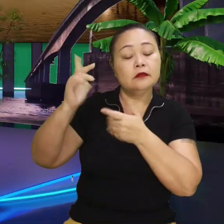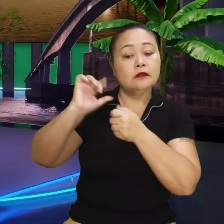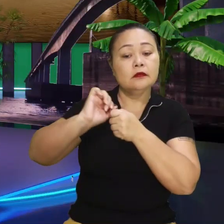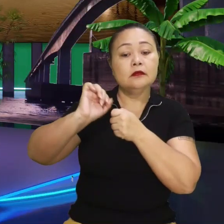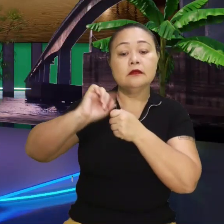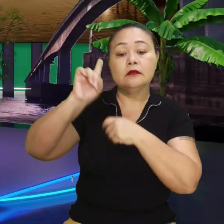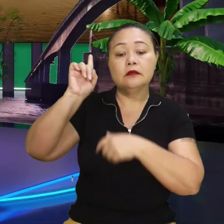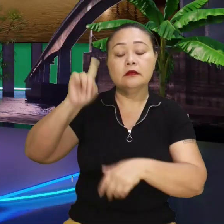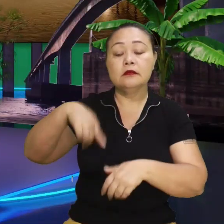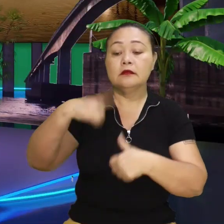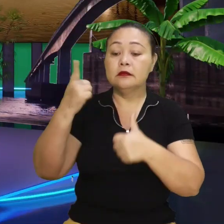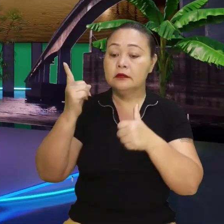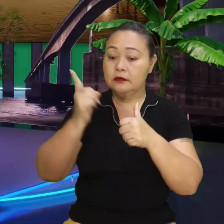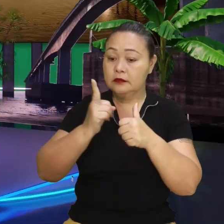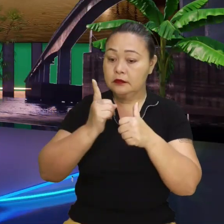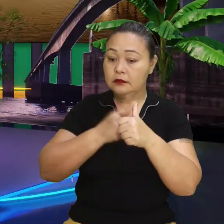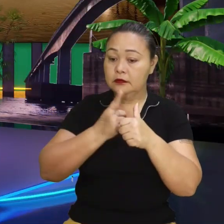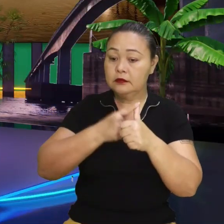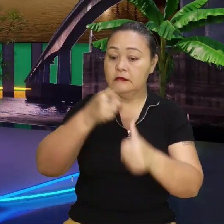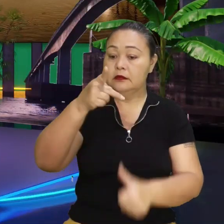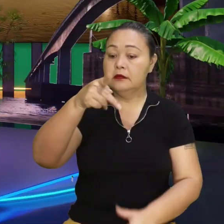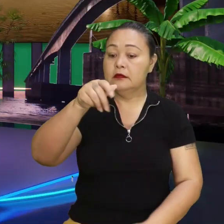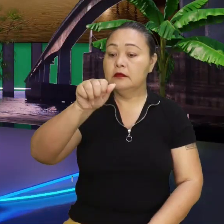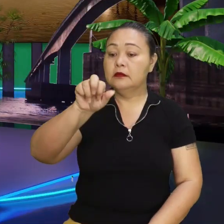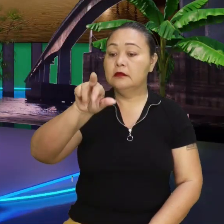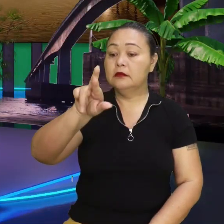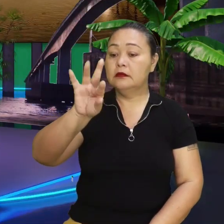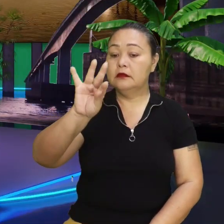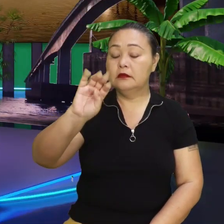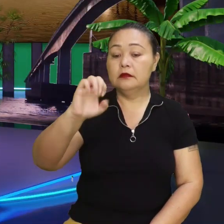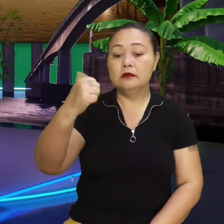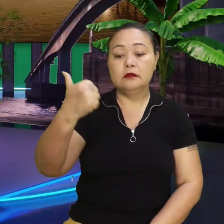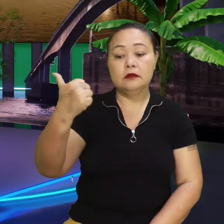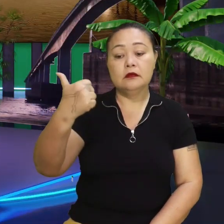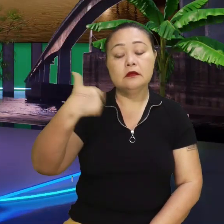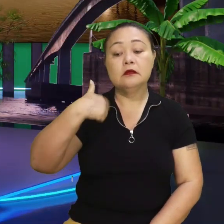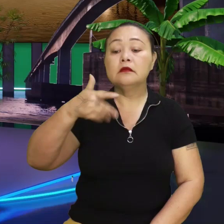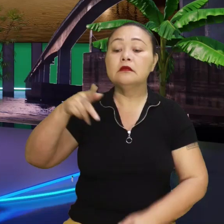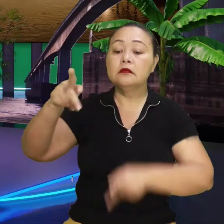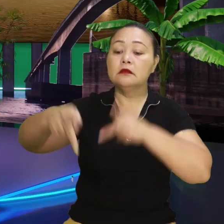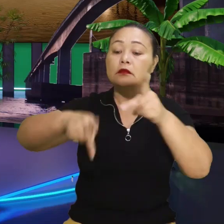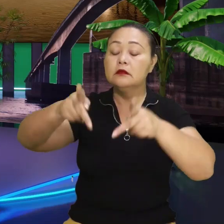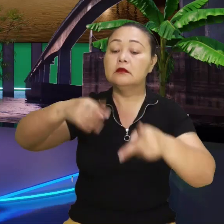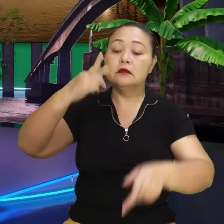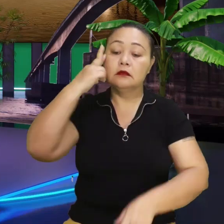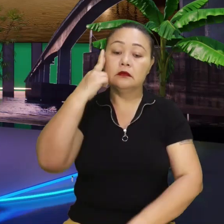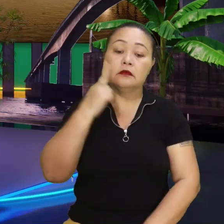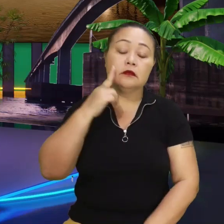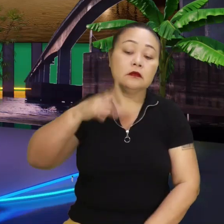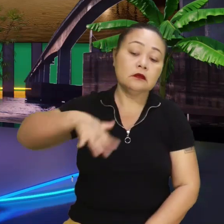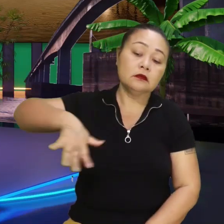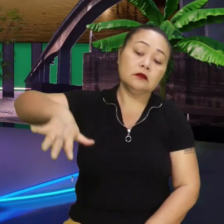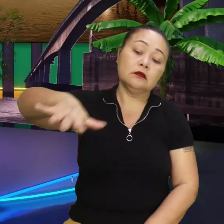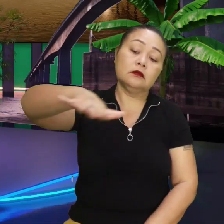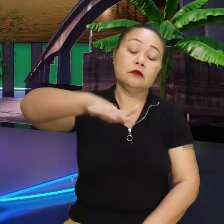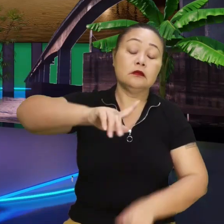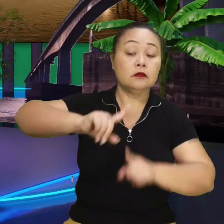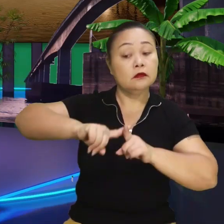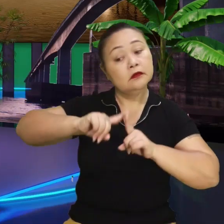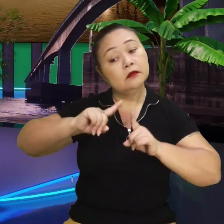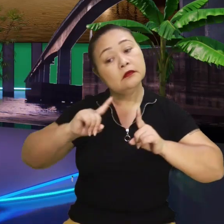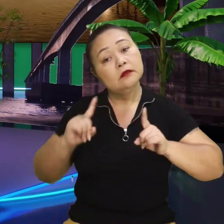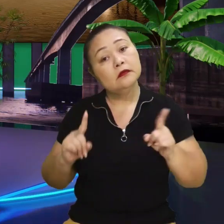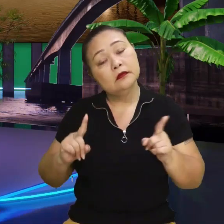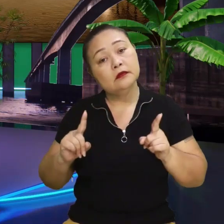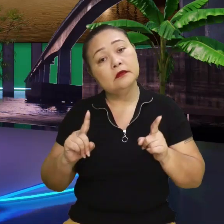Esse é o seguinte na primeira parte nós falamos de toda essa questão populacional de Rondônia mas